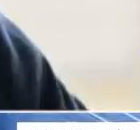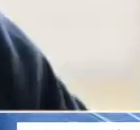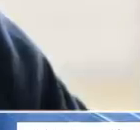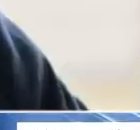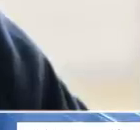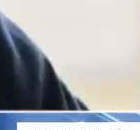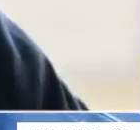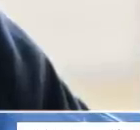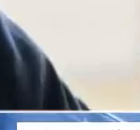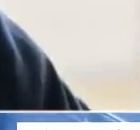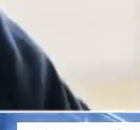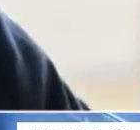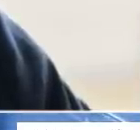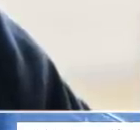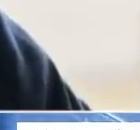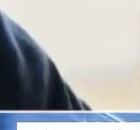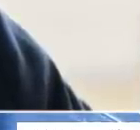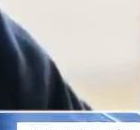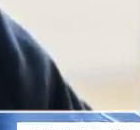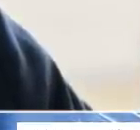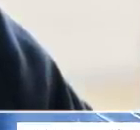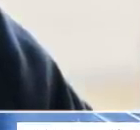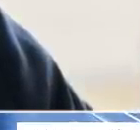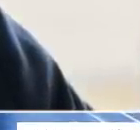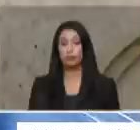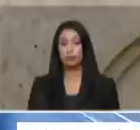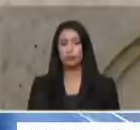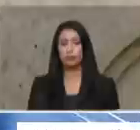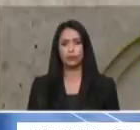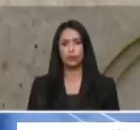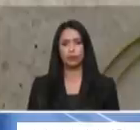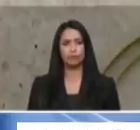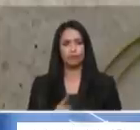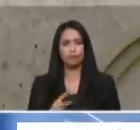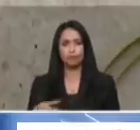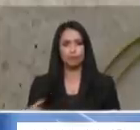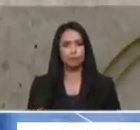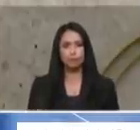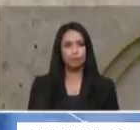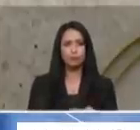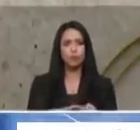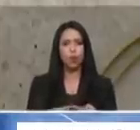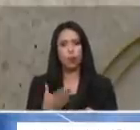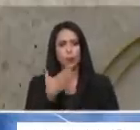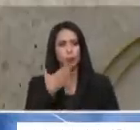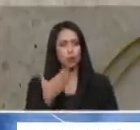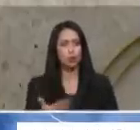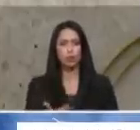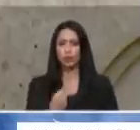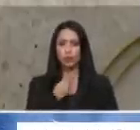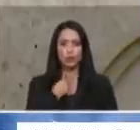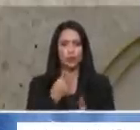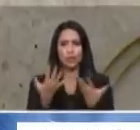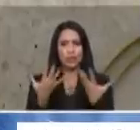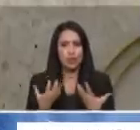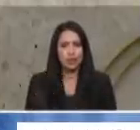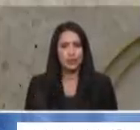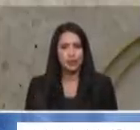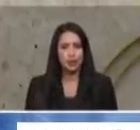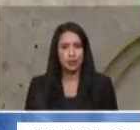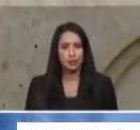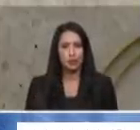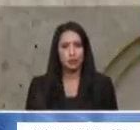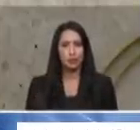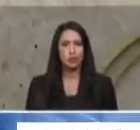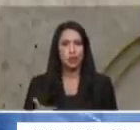situações anteriores, o que não é completamente simples. Para entender o trâmite também, porque houve a questão do decreto, dando esse perdão à